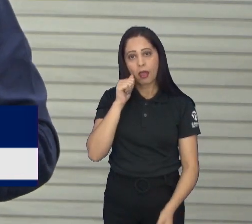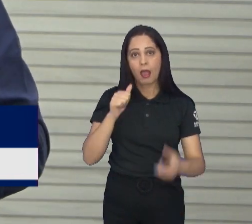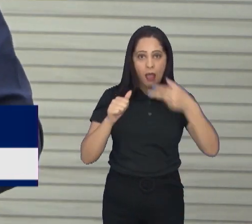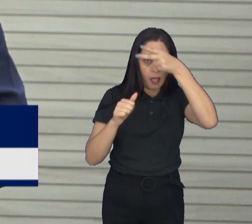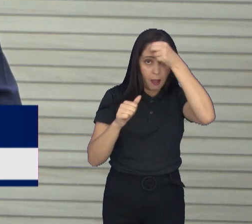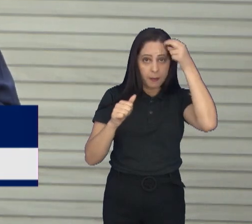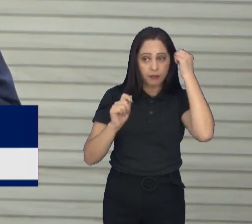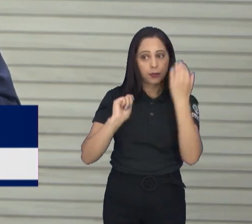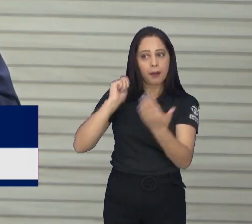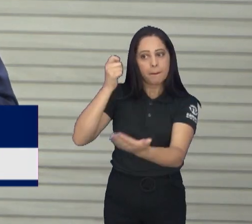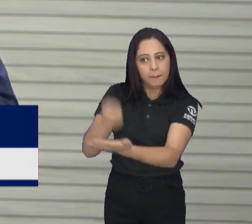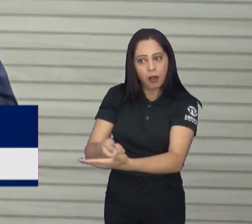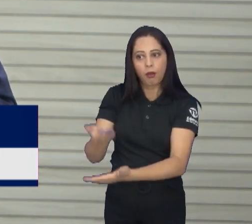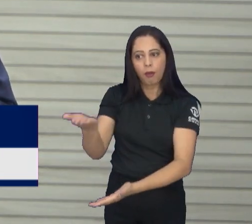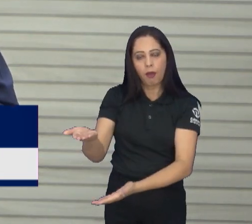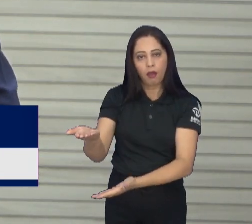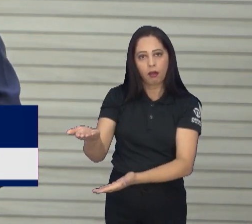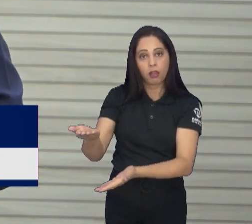alguma ação